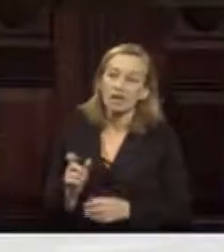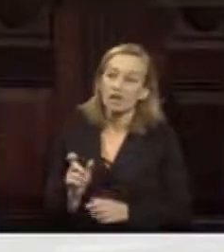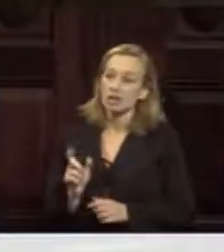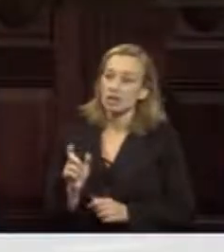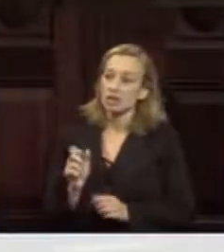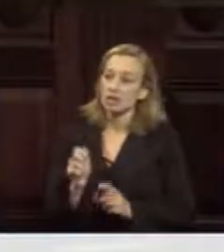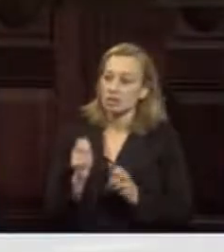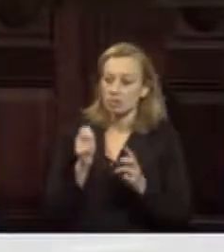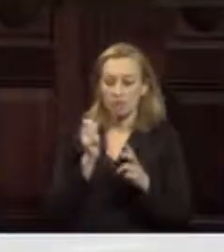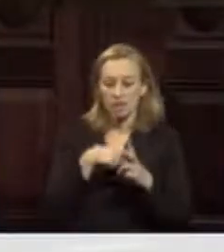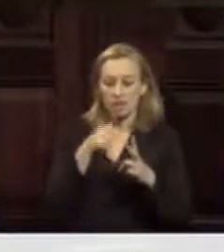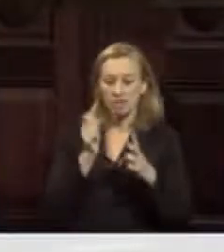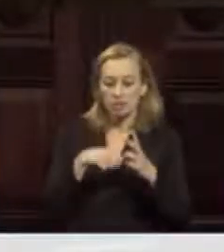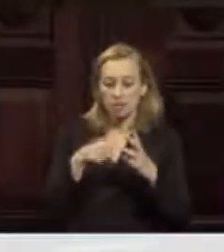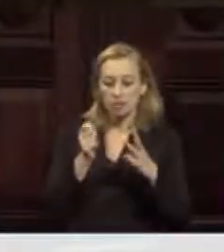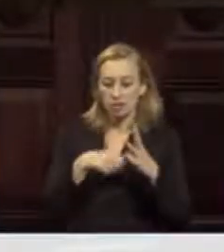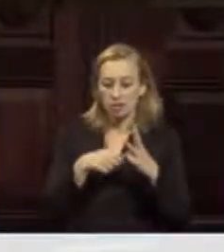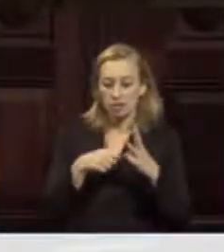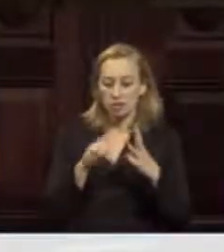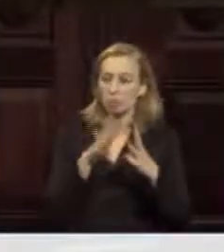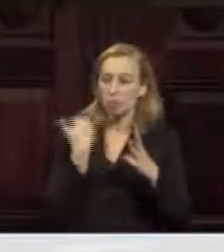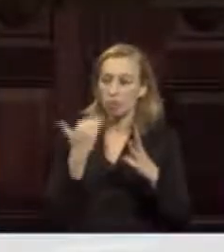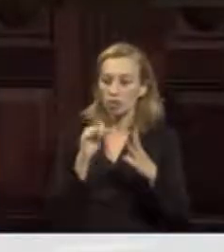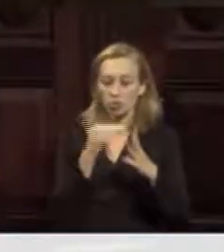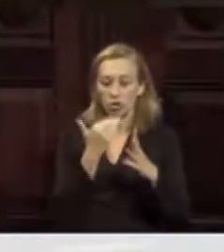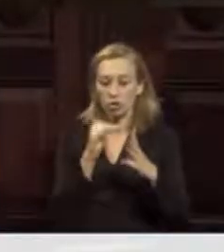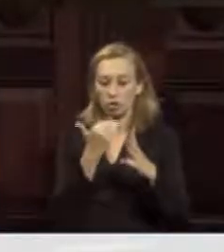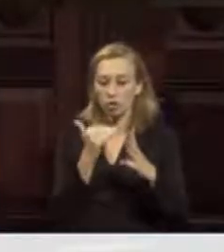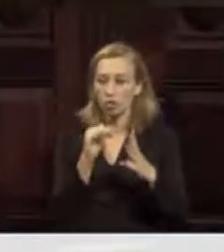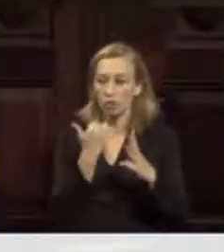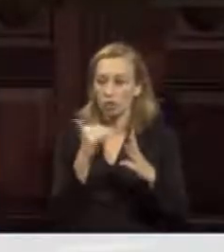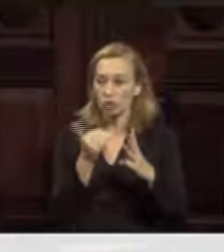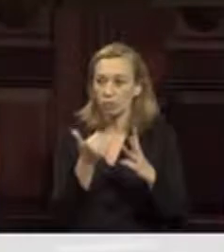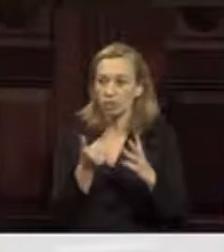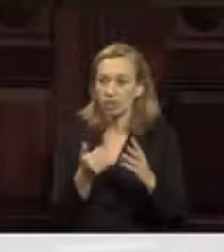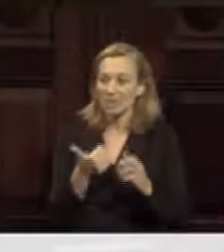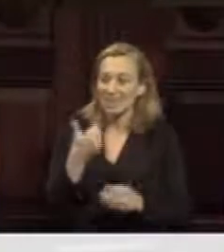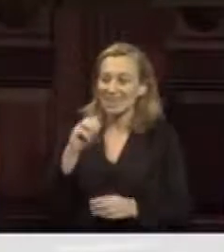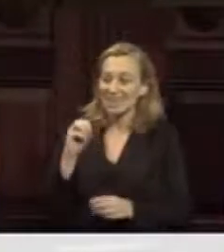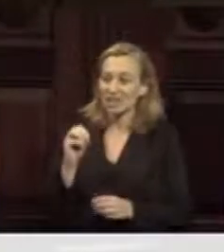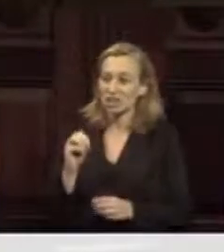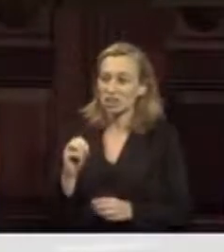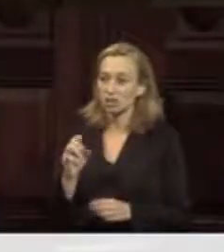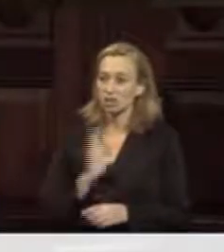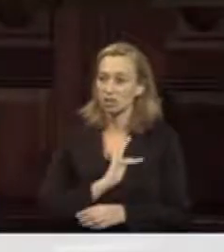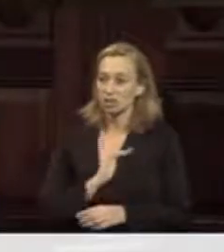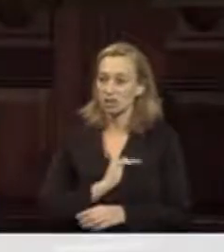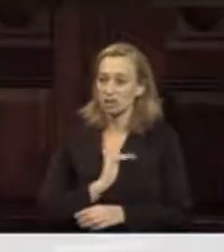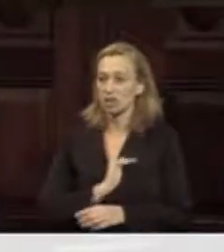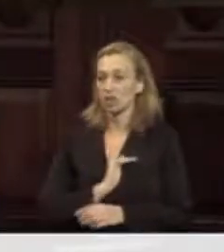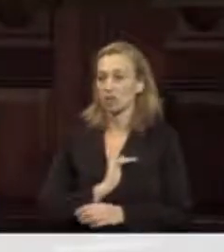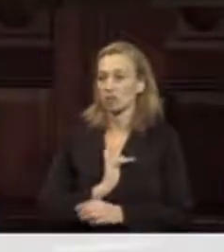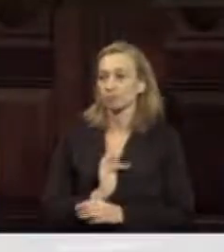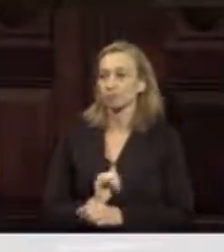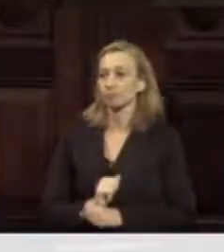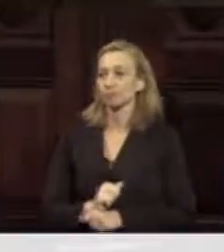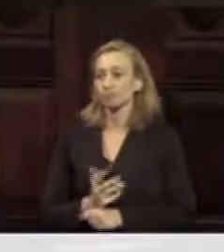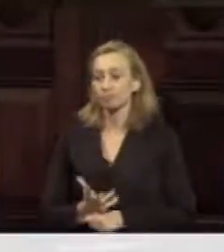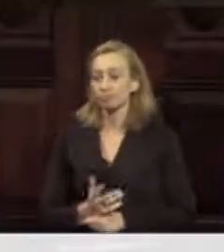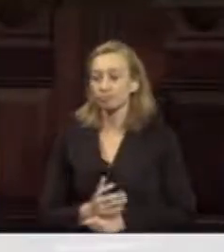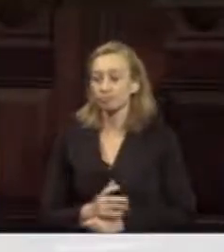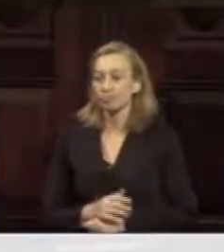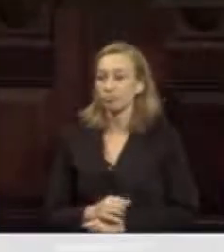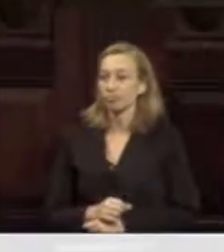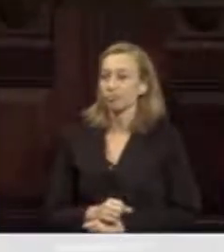de 2018 faleceu 10 policiais militares, nos mostram o tamanho